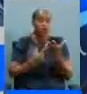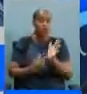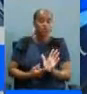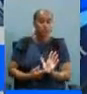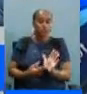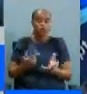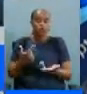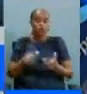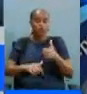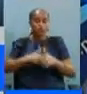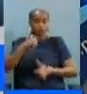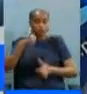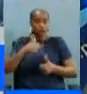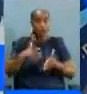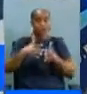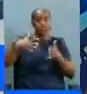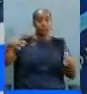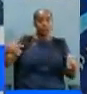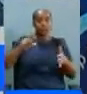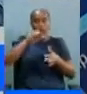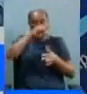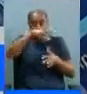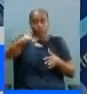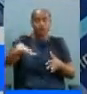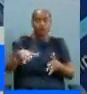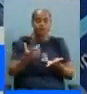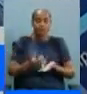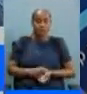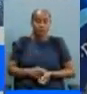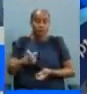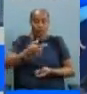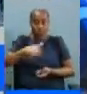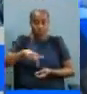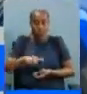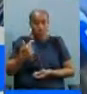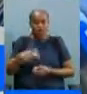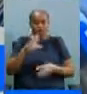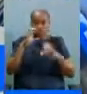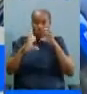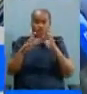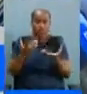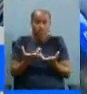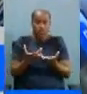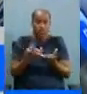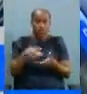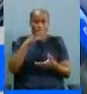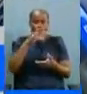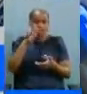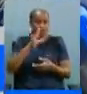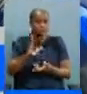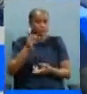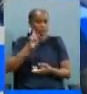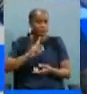exemplo, para a melhoria da extensão rural. E nós tivemos uma comunicação de grande valia da senhora Angela